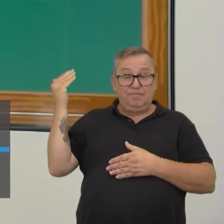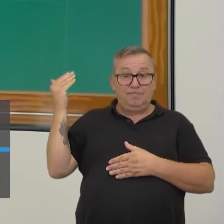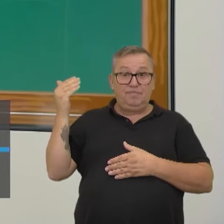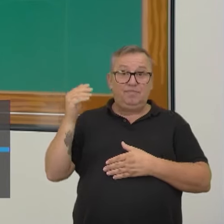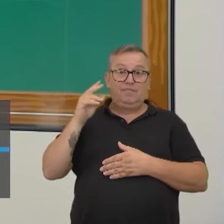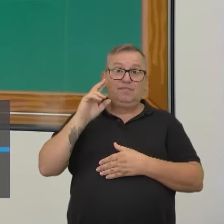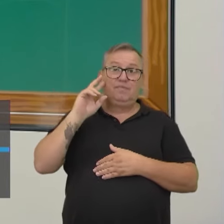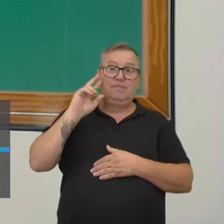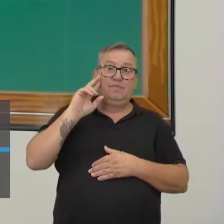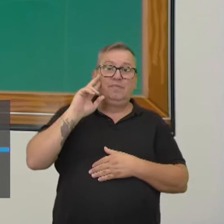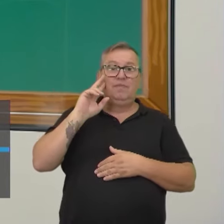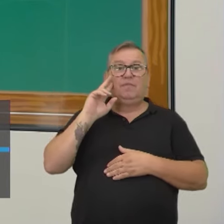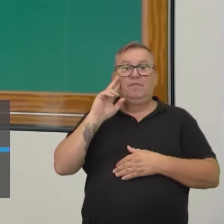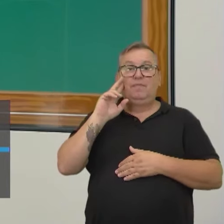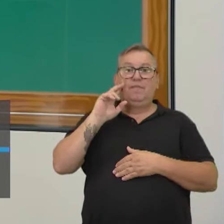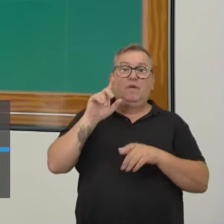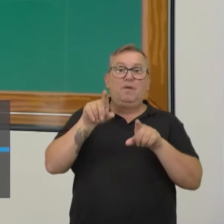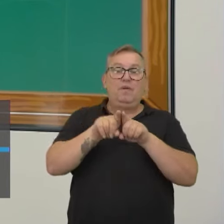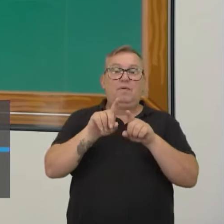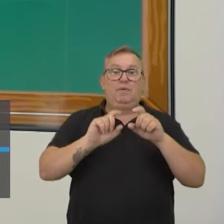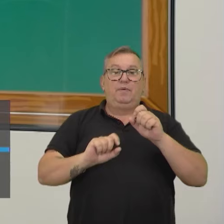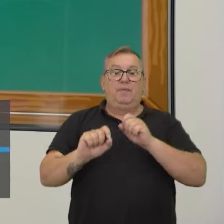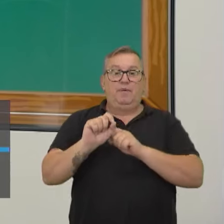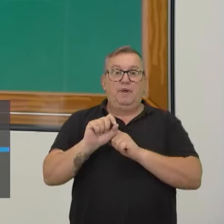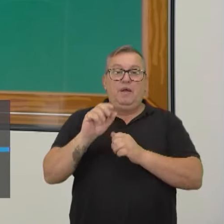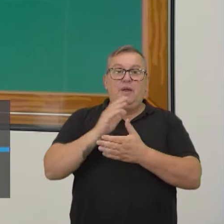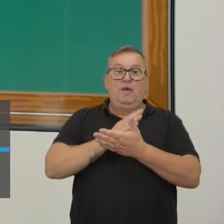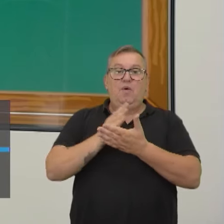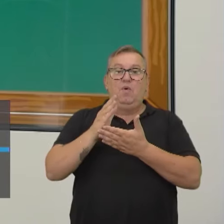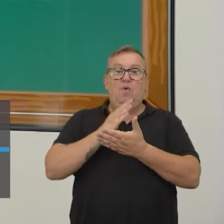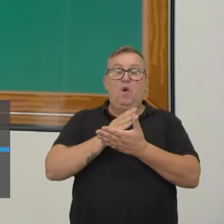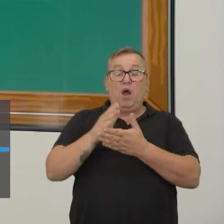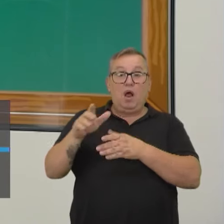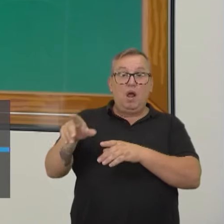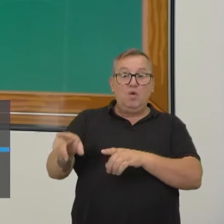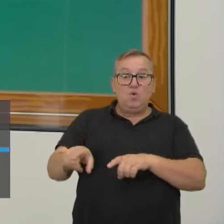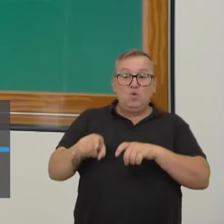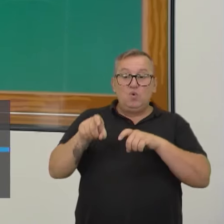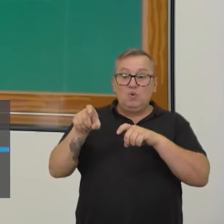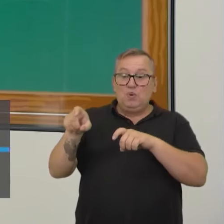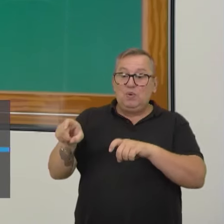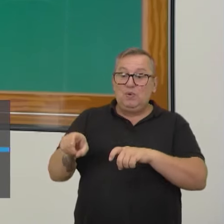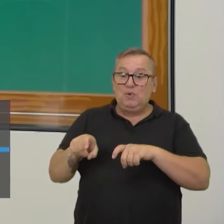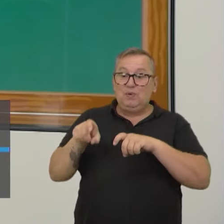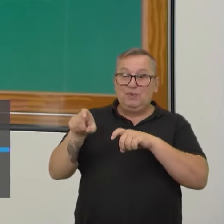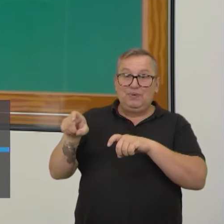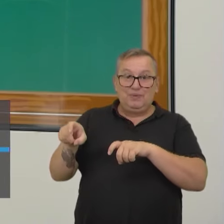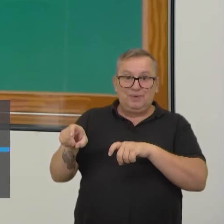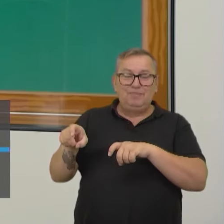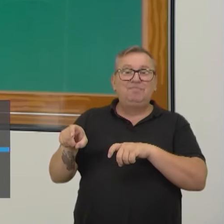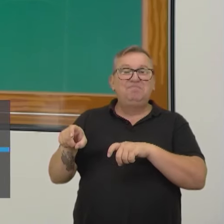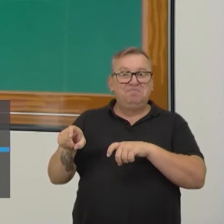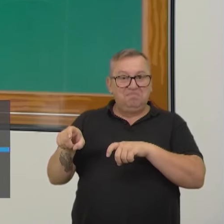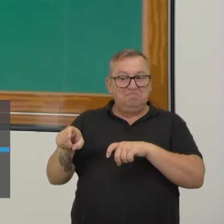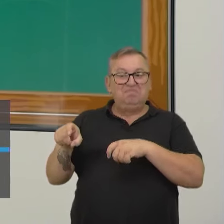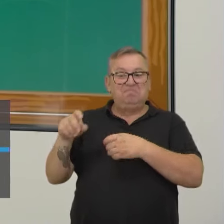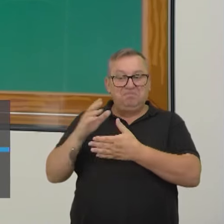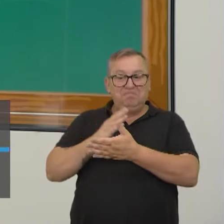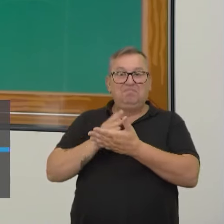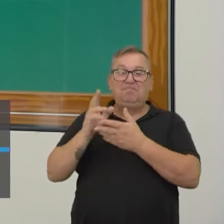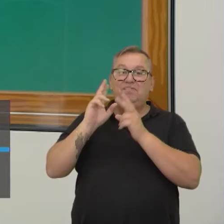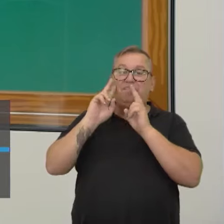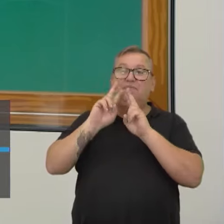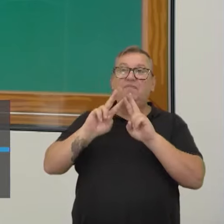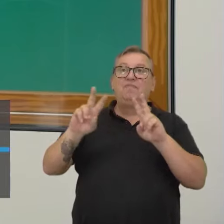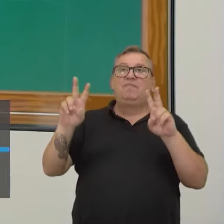são povos pré-históricos, lá no Neolítico, ele começa a agricultura. E quando ele começa com a agricultura e a observar a